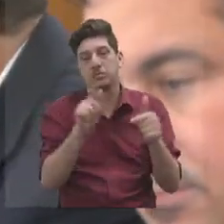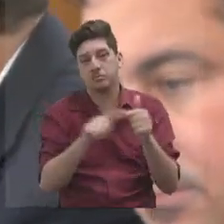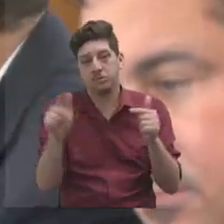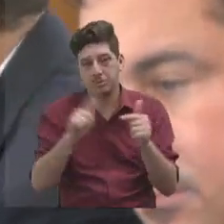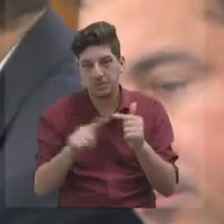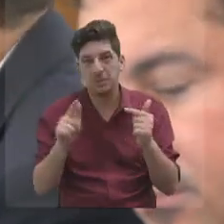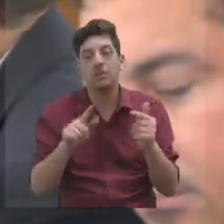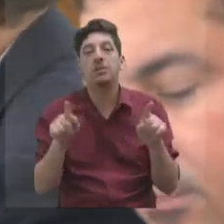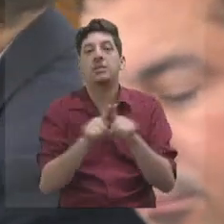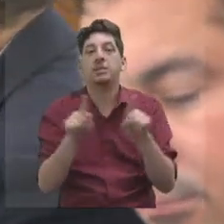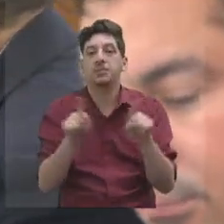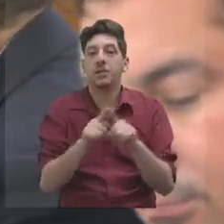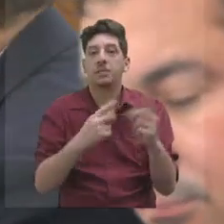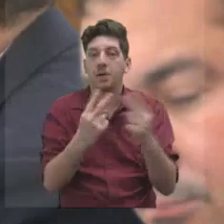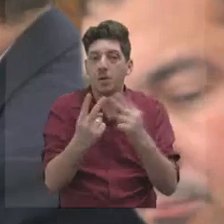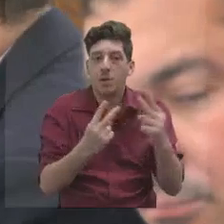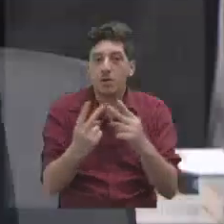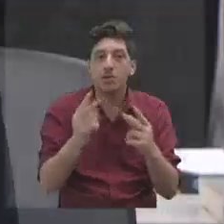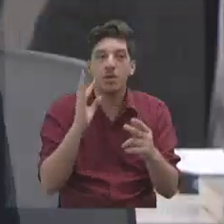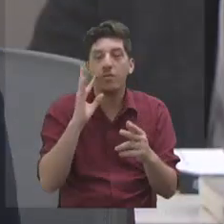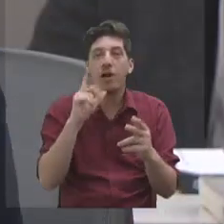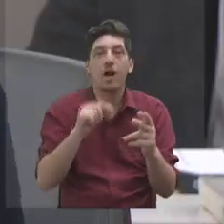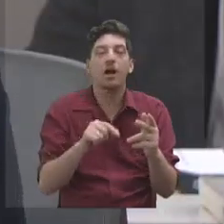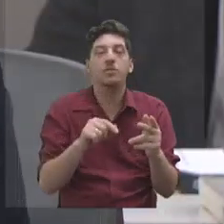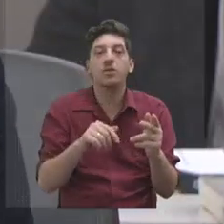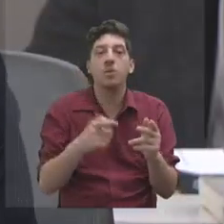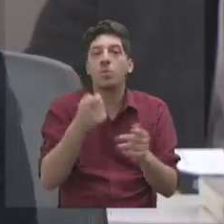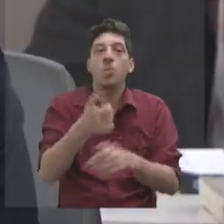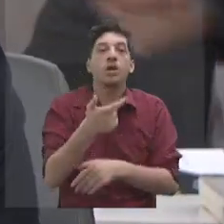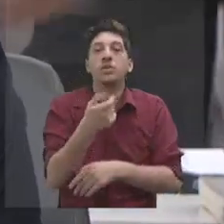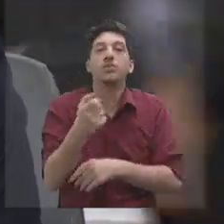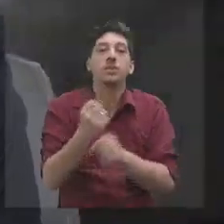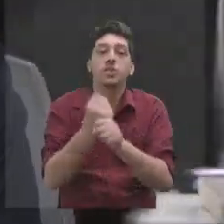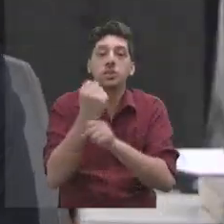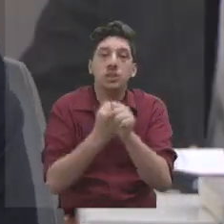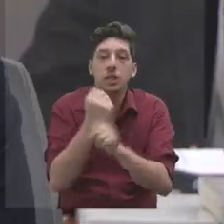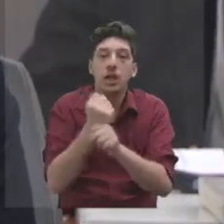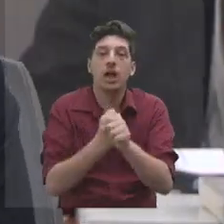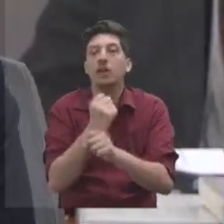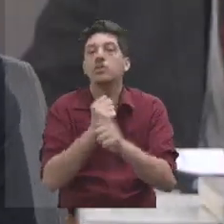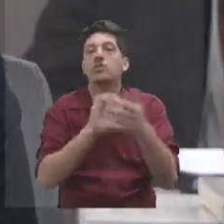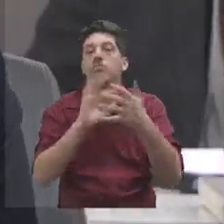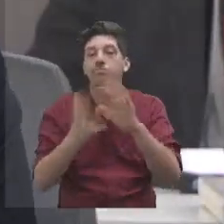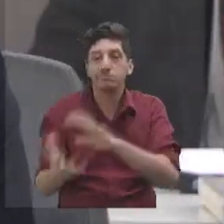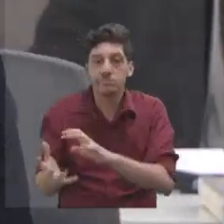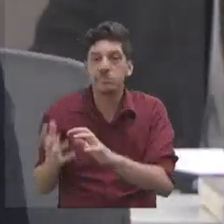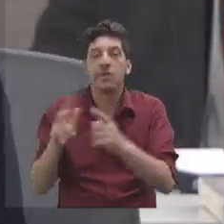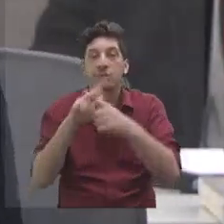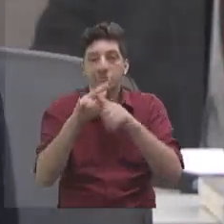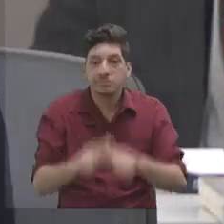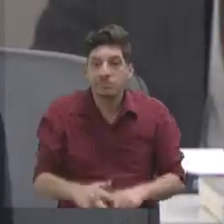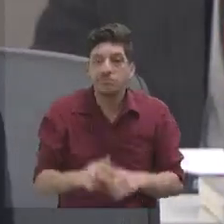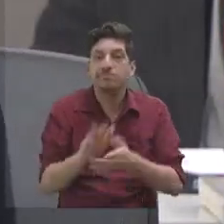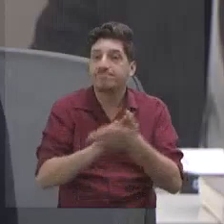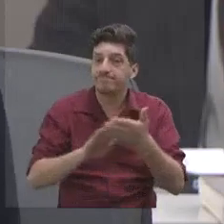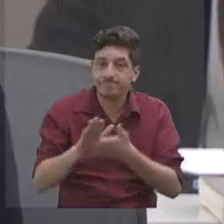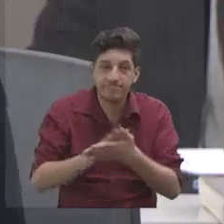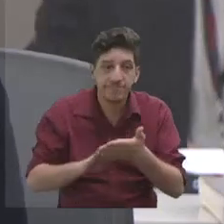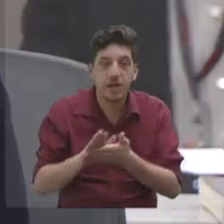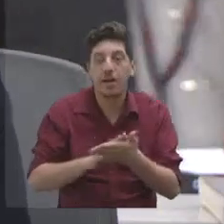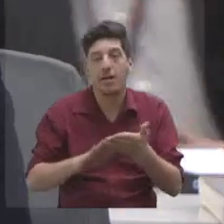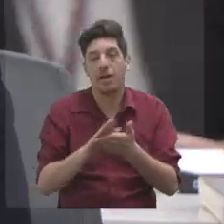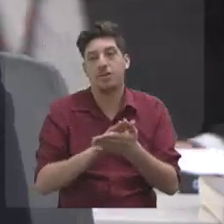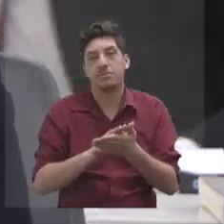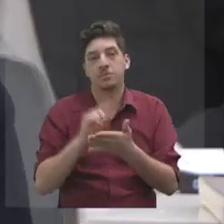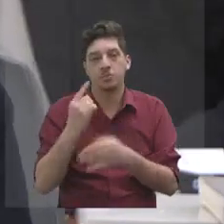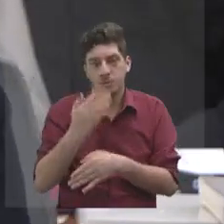rodovia que ficou aí eu diria talvez mais de quase 20 anos sem ter intervenções de recuperação significativas né e por mais